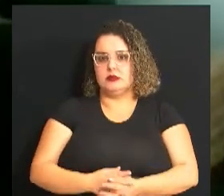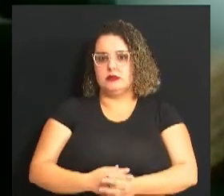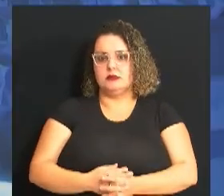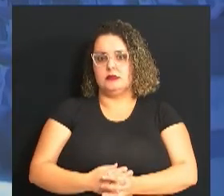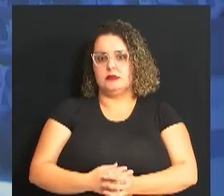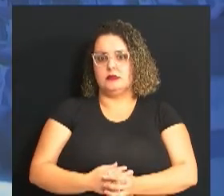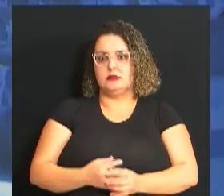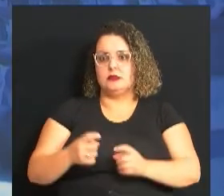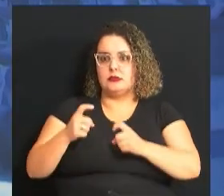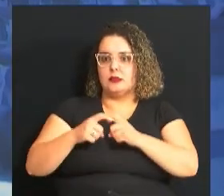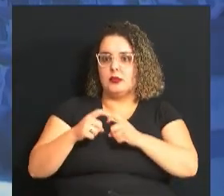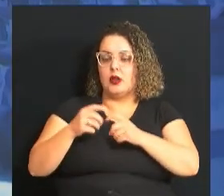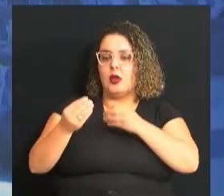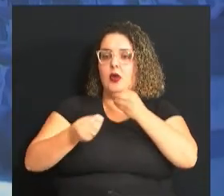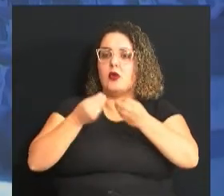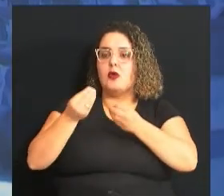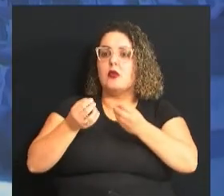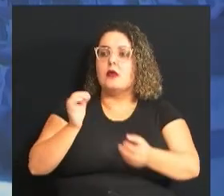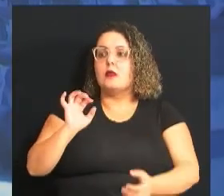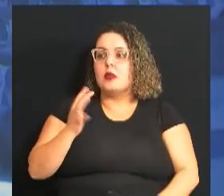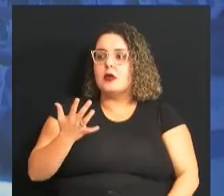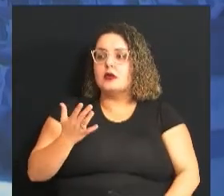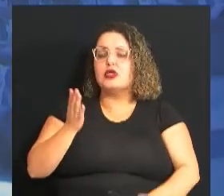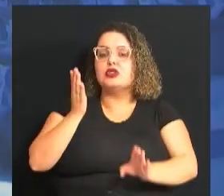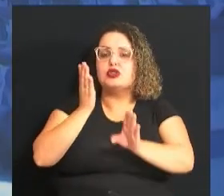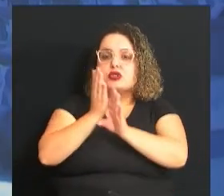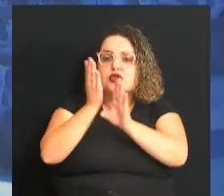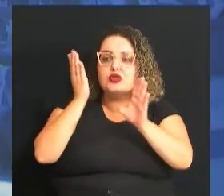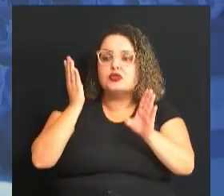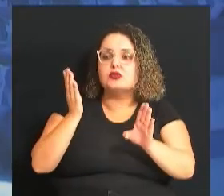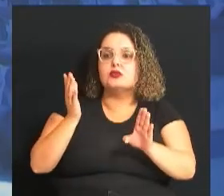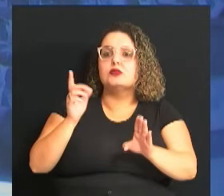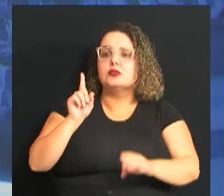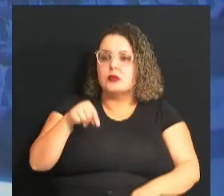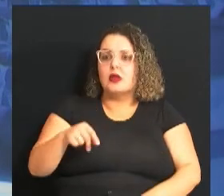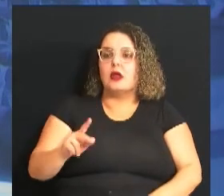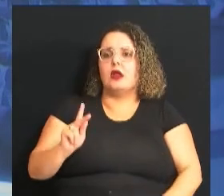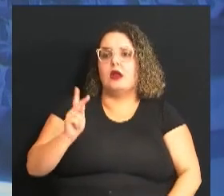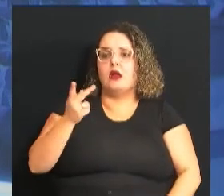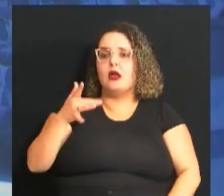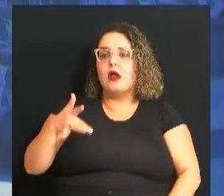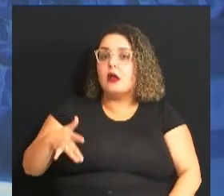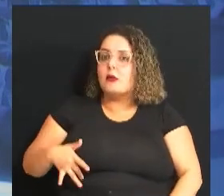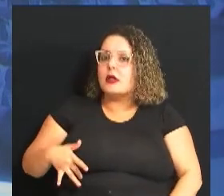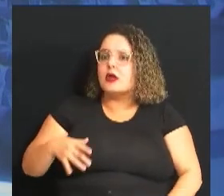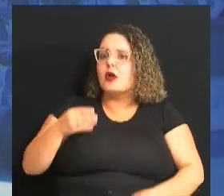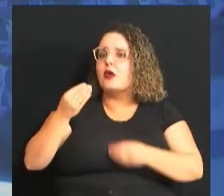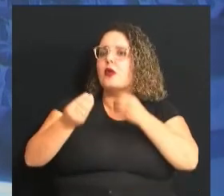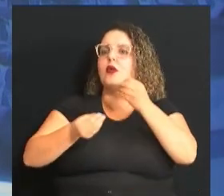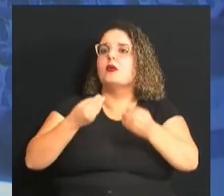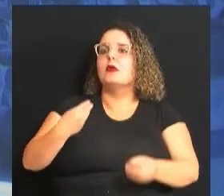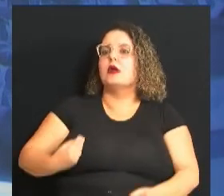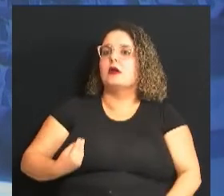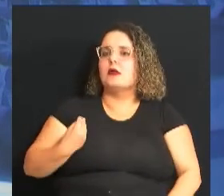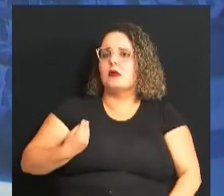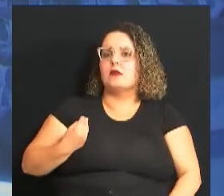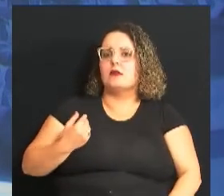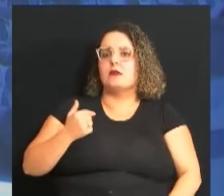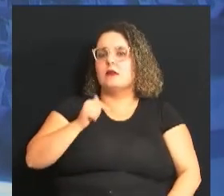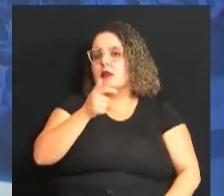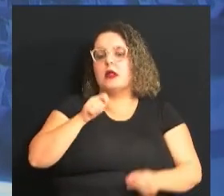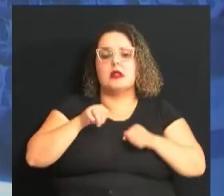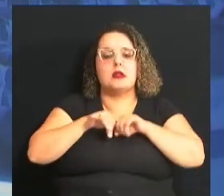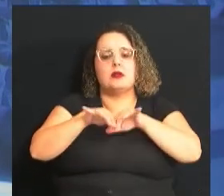Doutor, como que funciona, né? Descobriu que está com hepatite. Como que deve ser a vida dessa pessoa para ela não transmitir